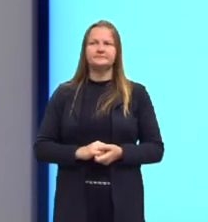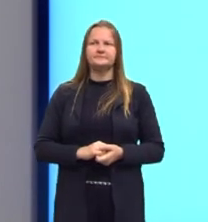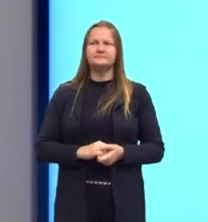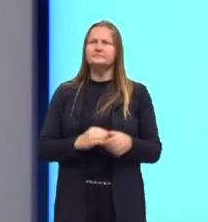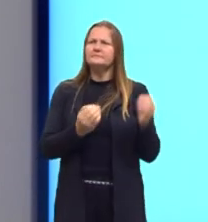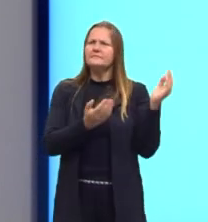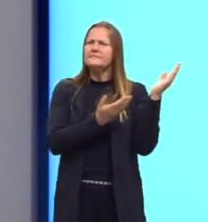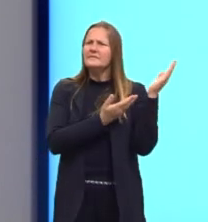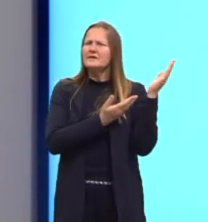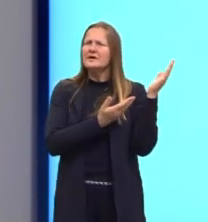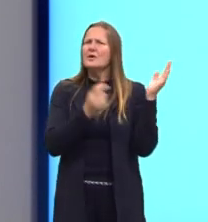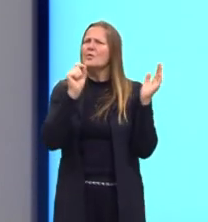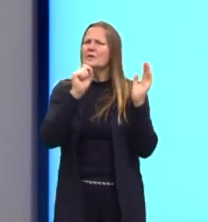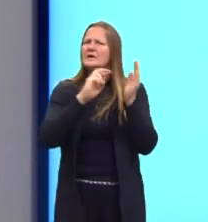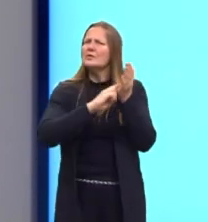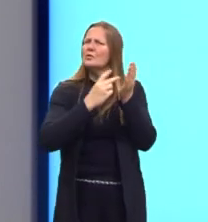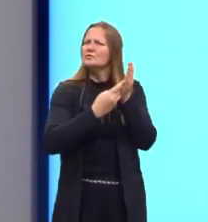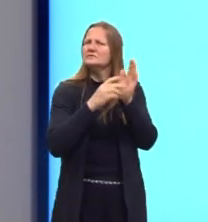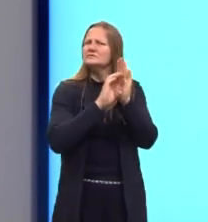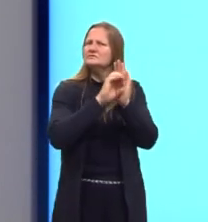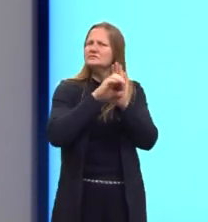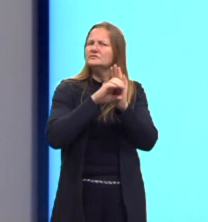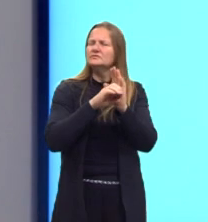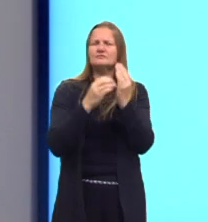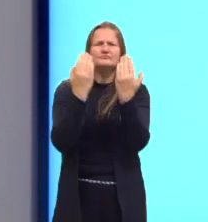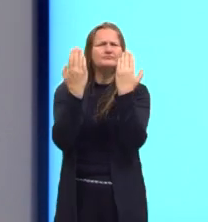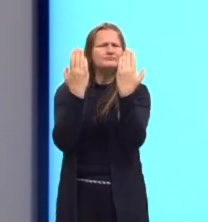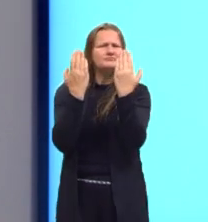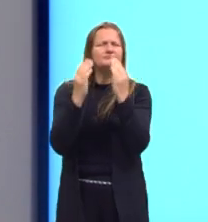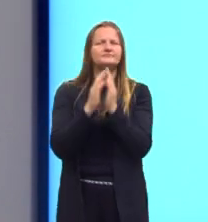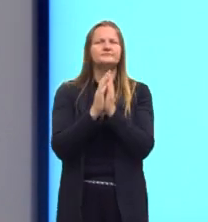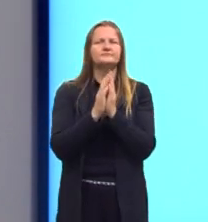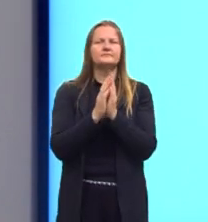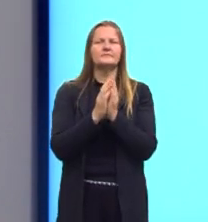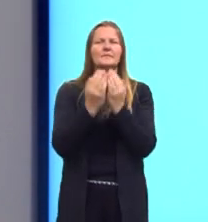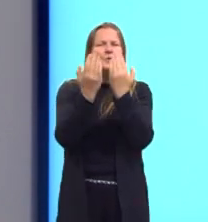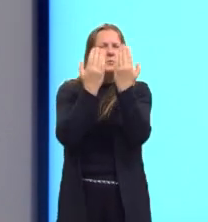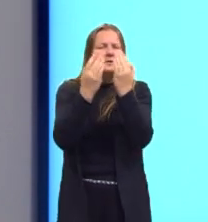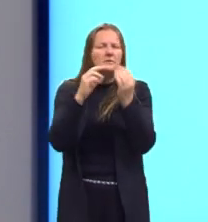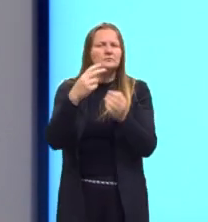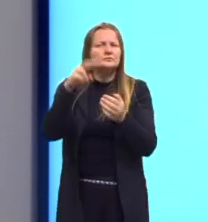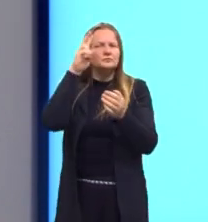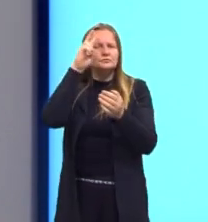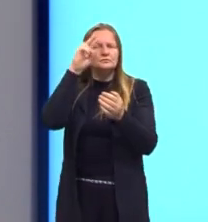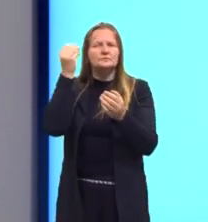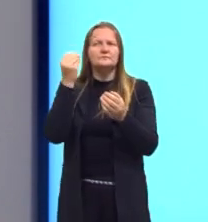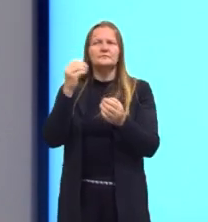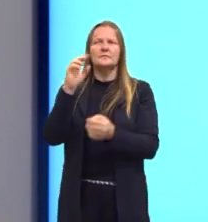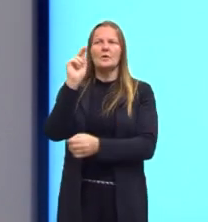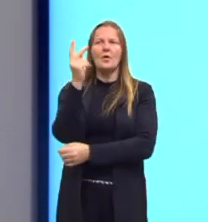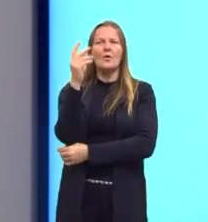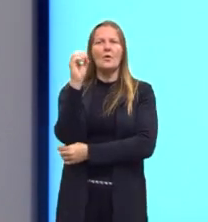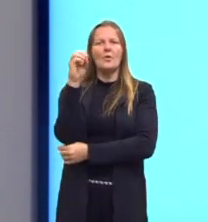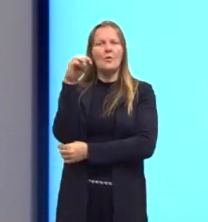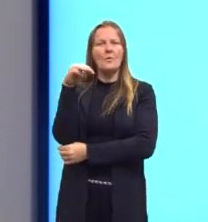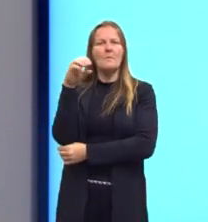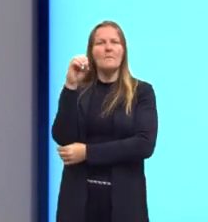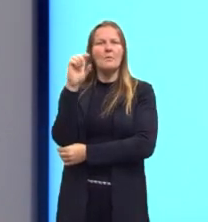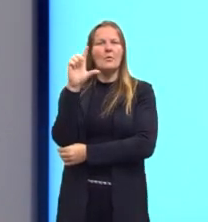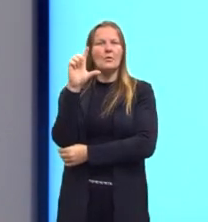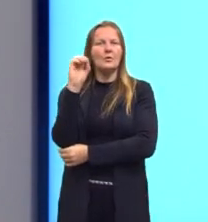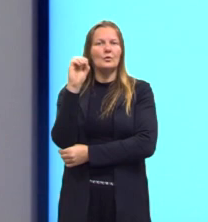Ah tá mas o que que é Mogi homologia vamos relembrar o Vamos aprender homologia então é